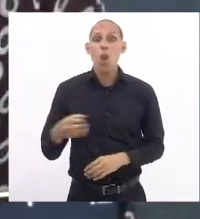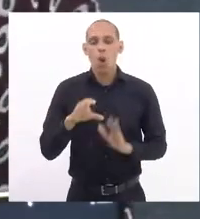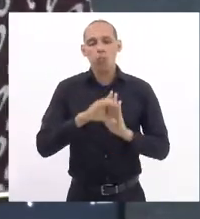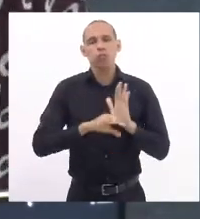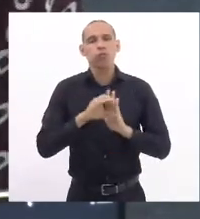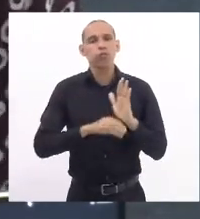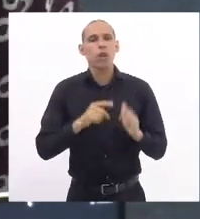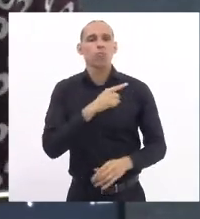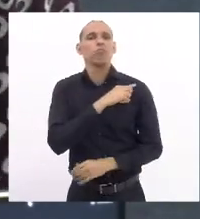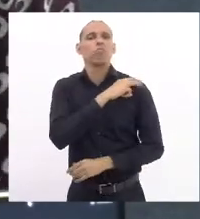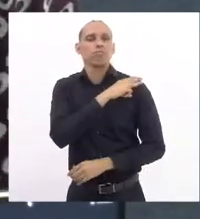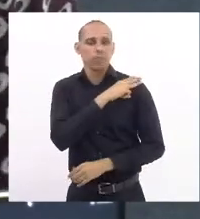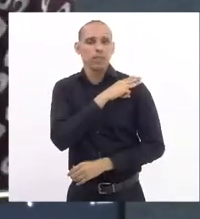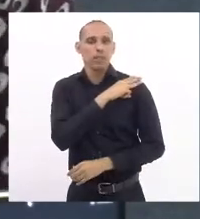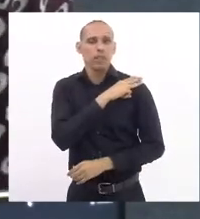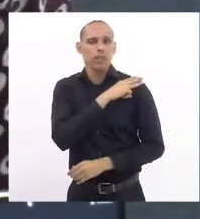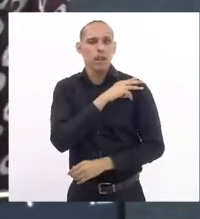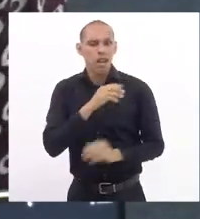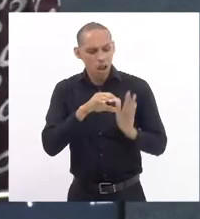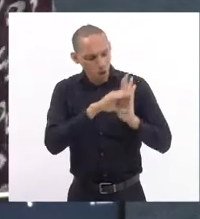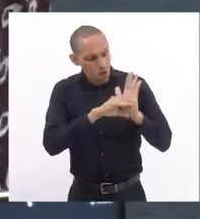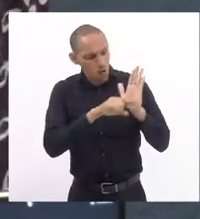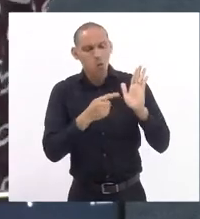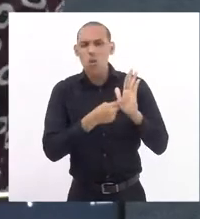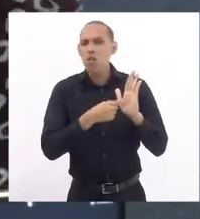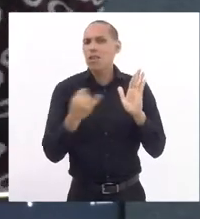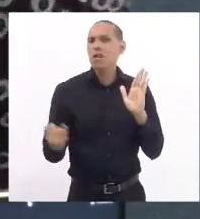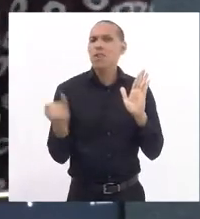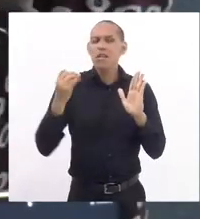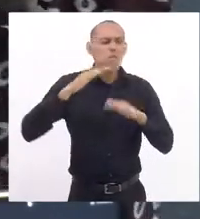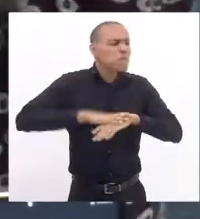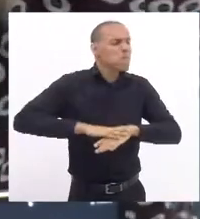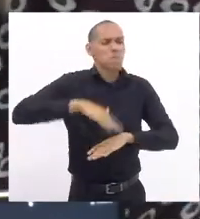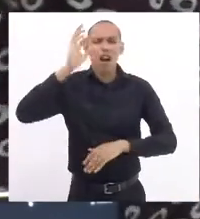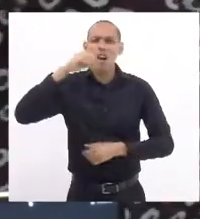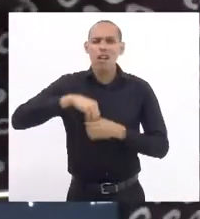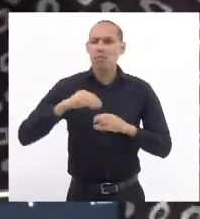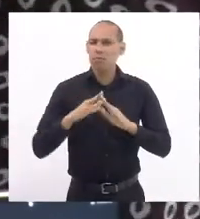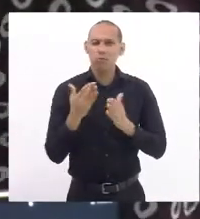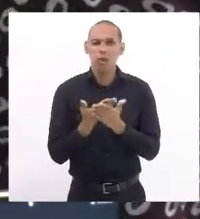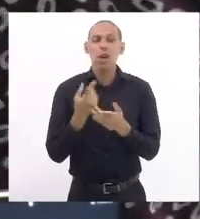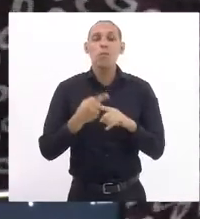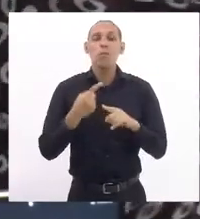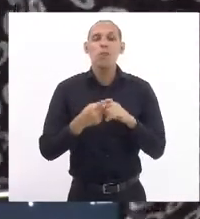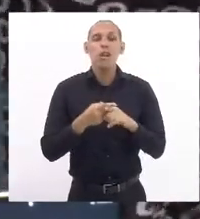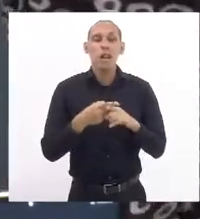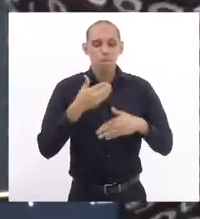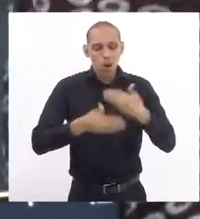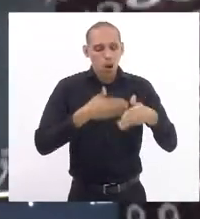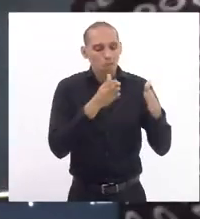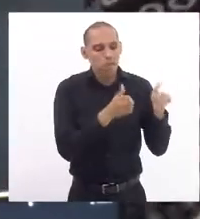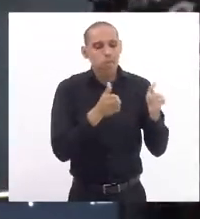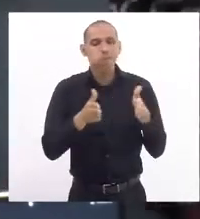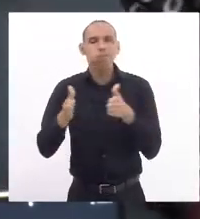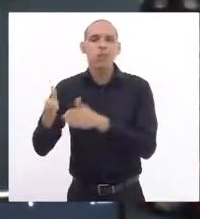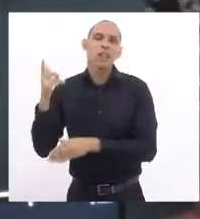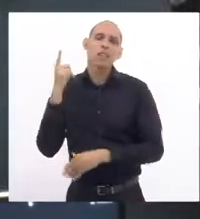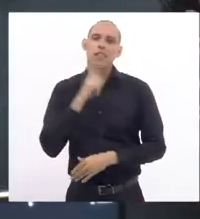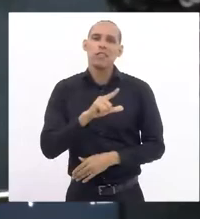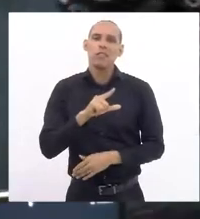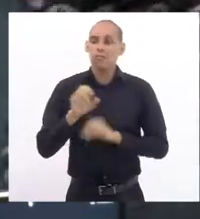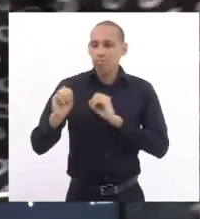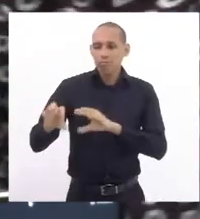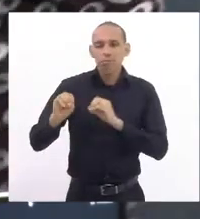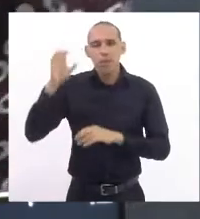O currículo é o que há de mais importante na escola. O currículo organiza os processos de ensino e de